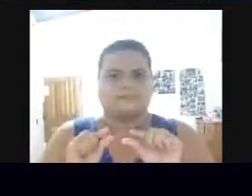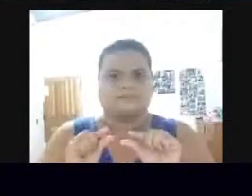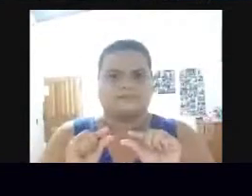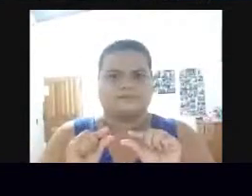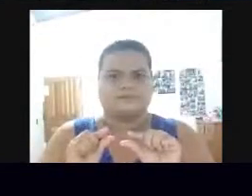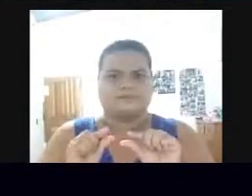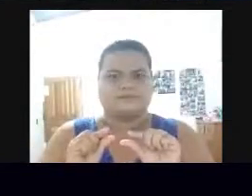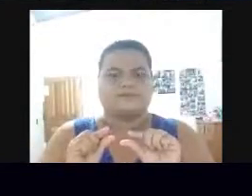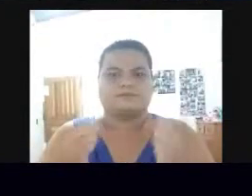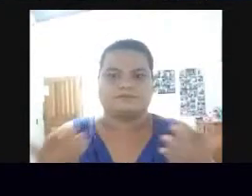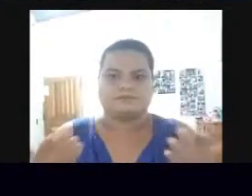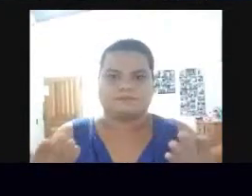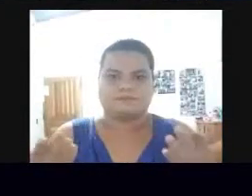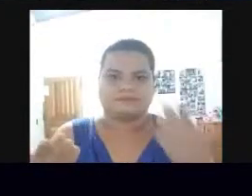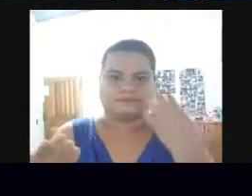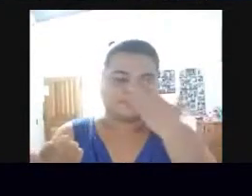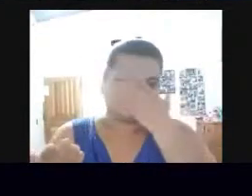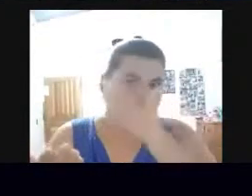caso alérgico?